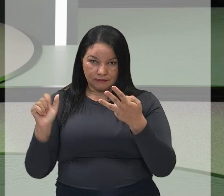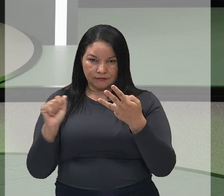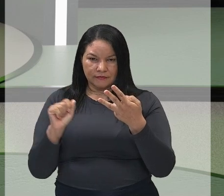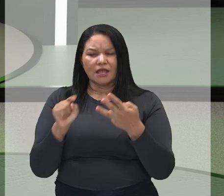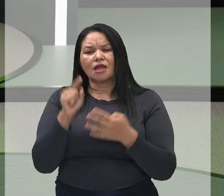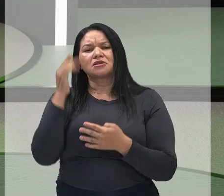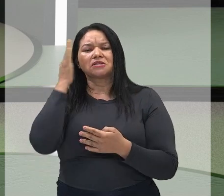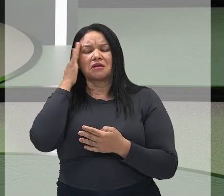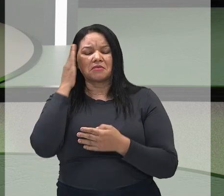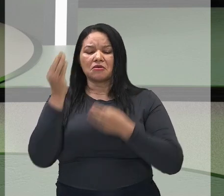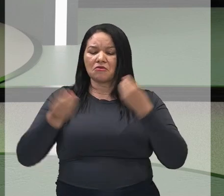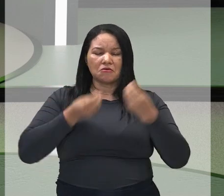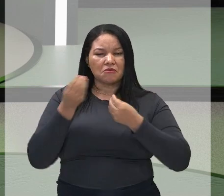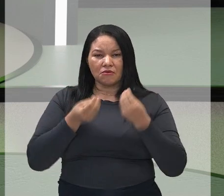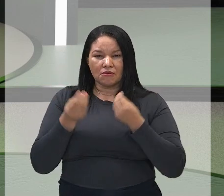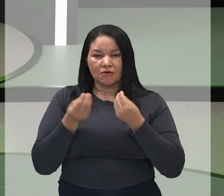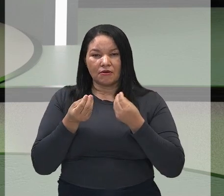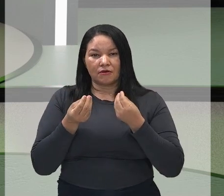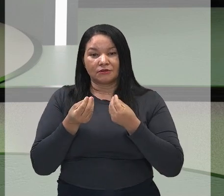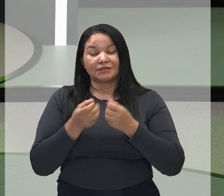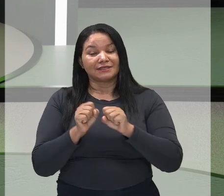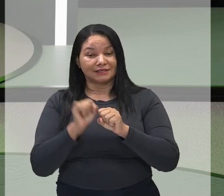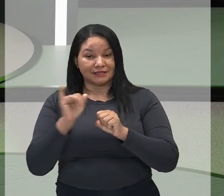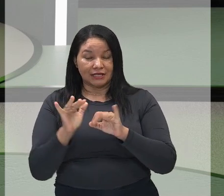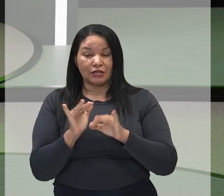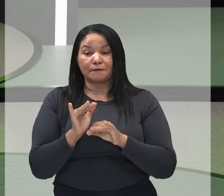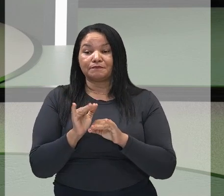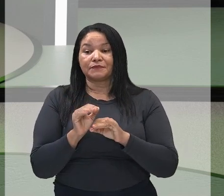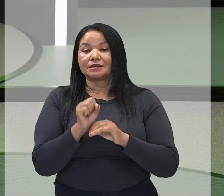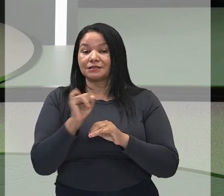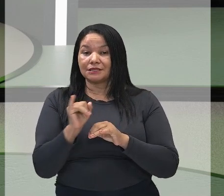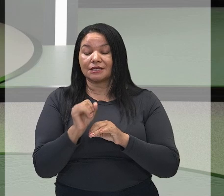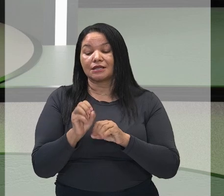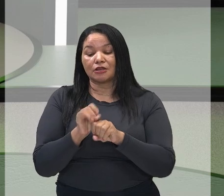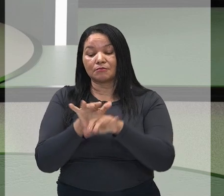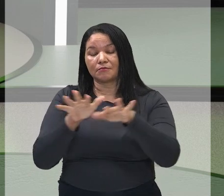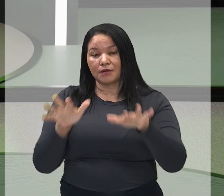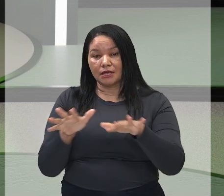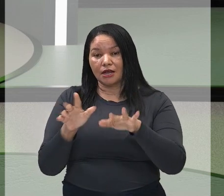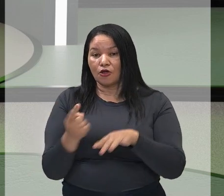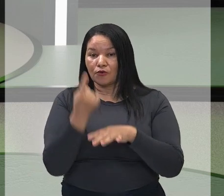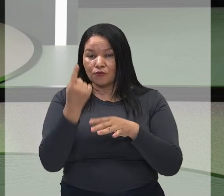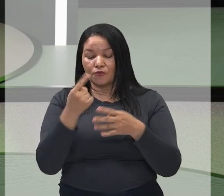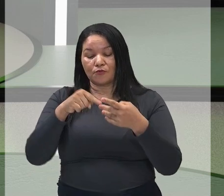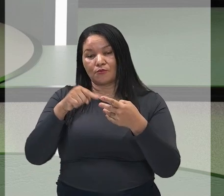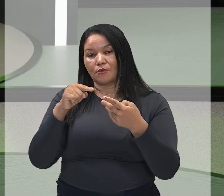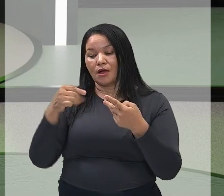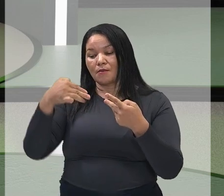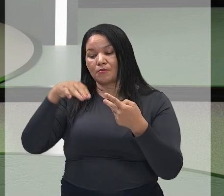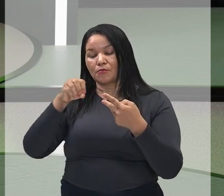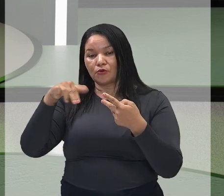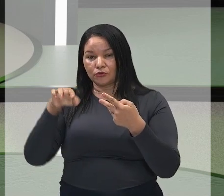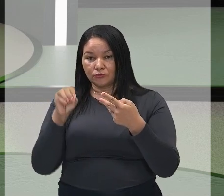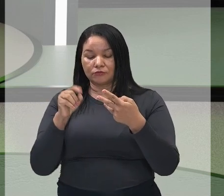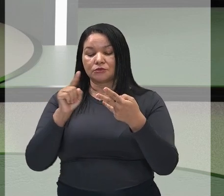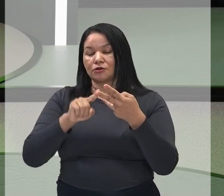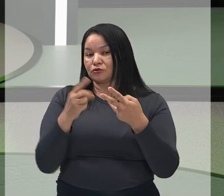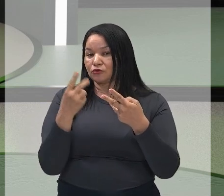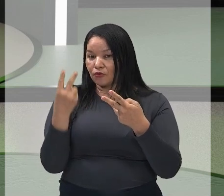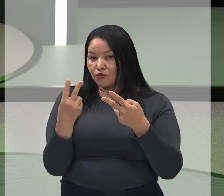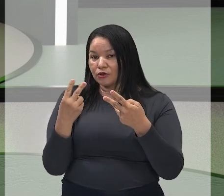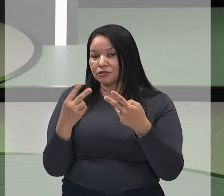vou saber diferenciar? Se ela libera apenas uma hidroxila, ela é monobase. Se ela libera duas hidroxilas, ou seja,